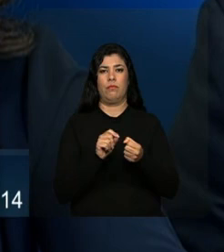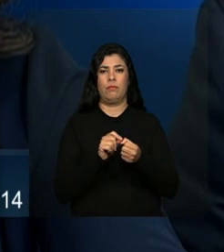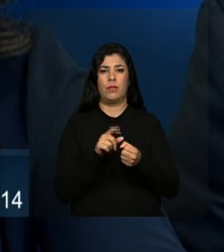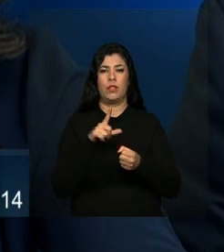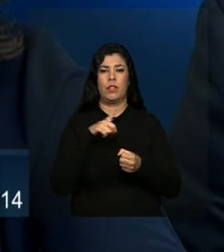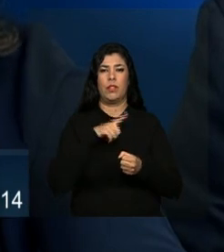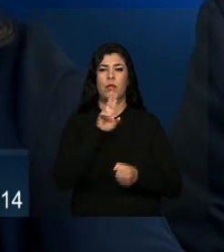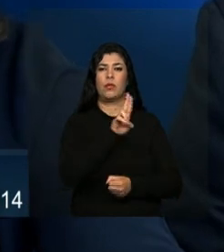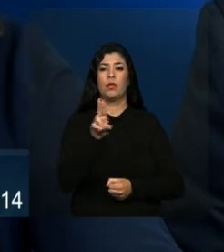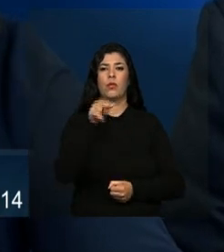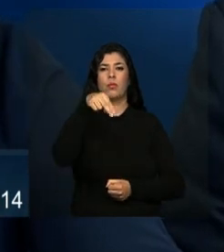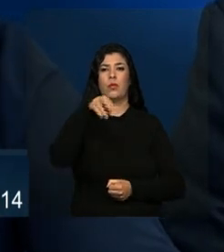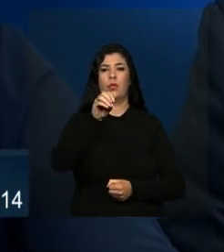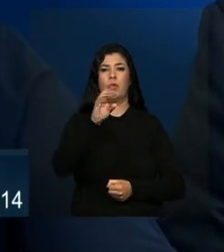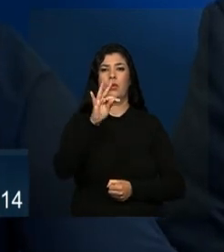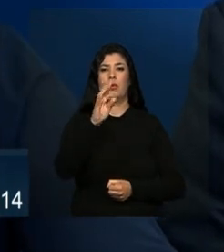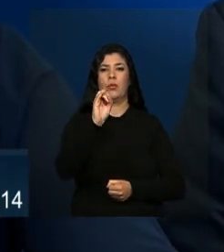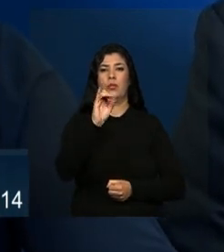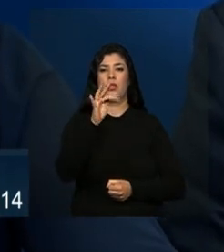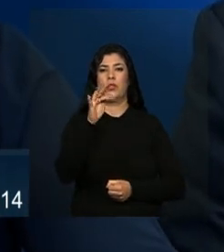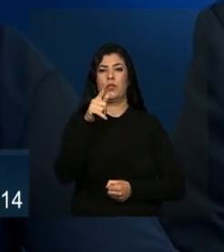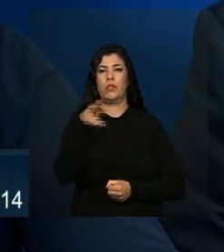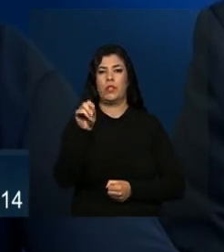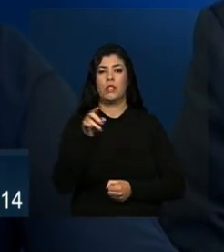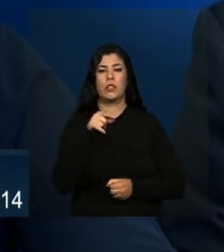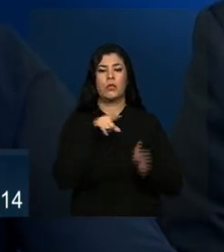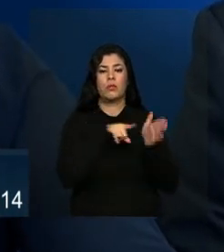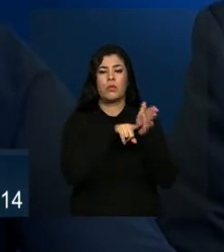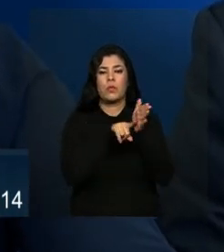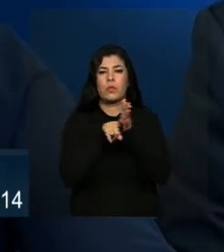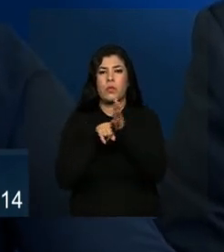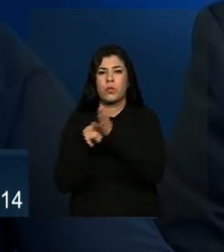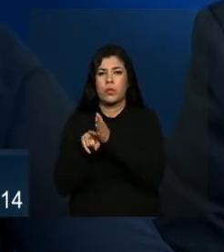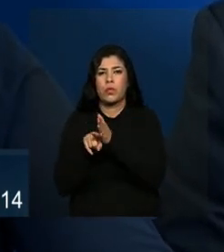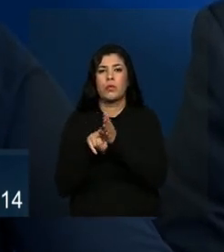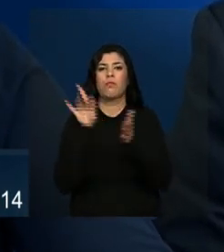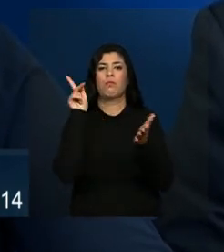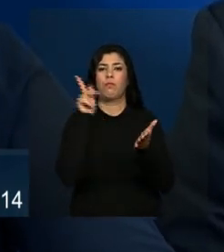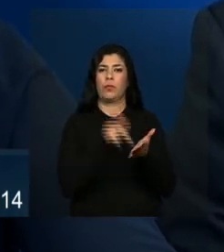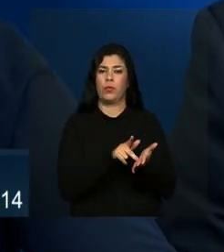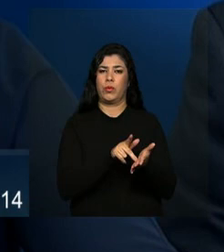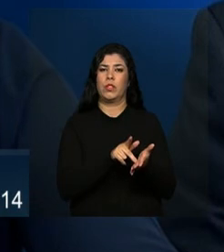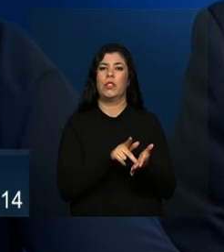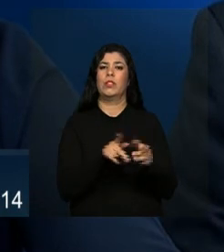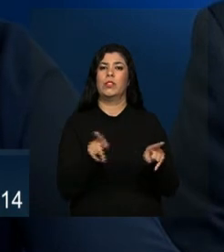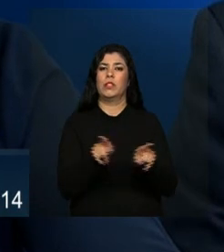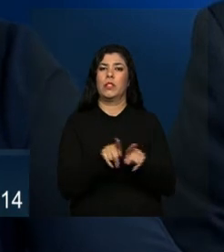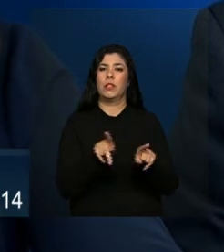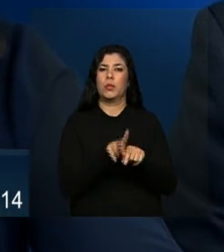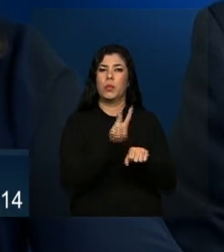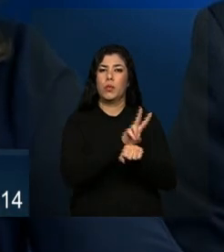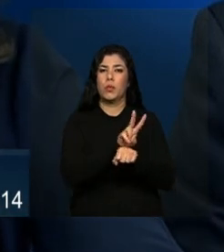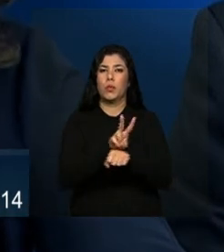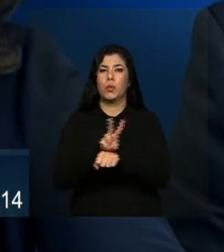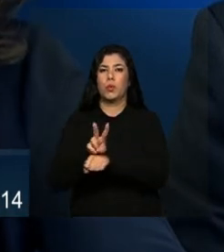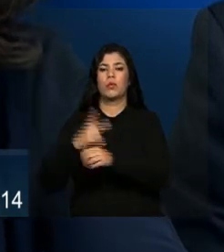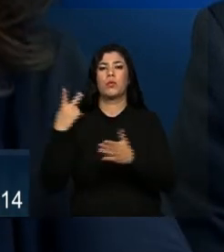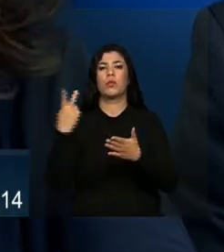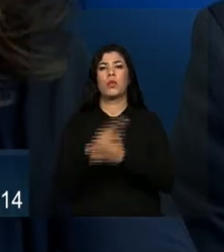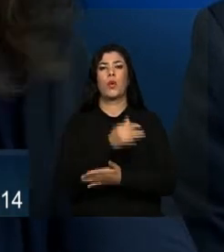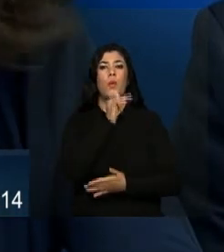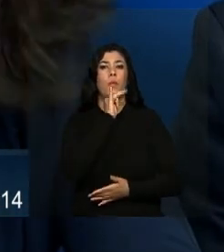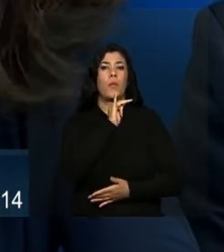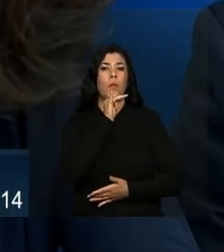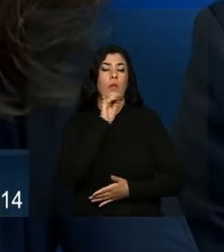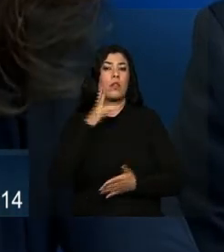notificações monitoramento daquilo que nós tomamos conhecimento é sobre um eventual